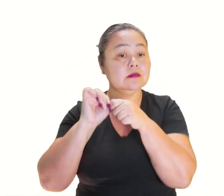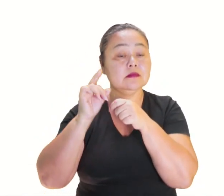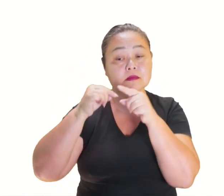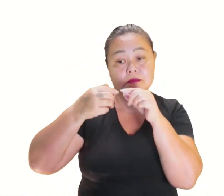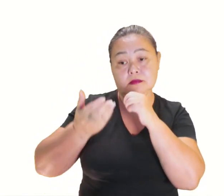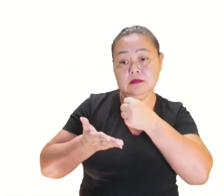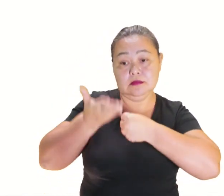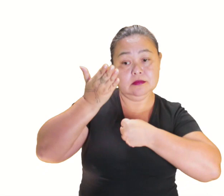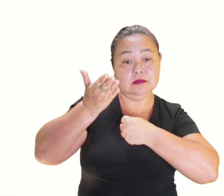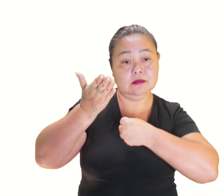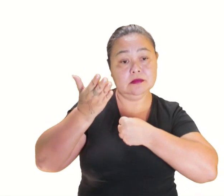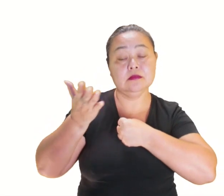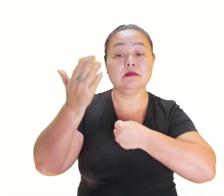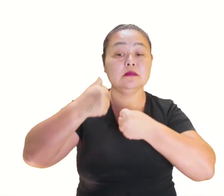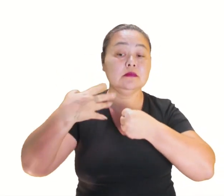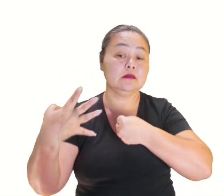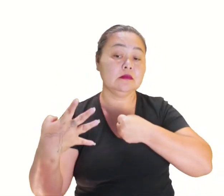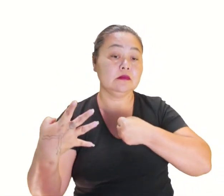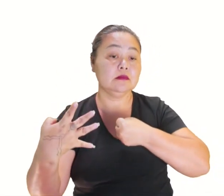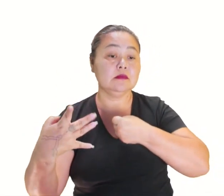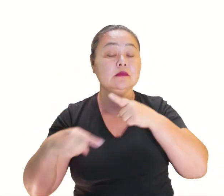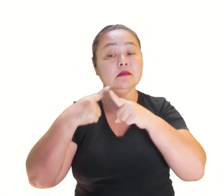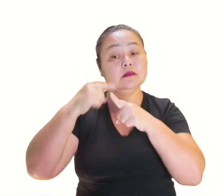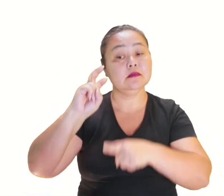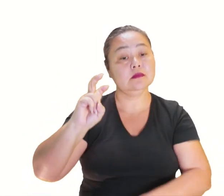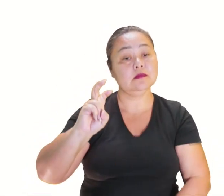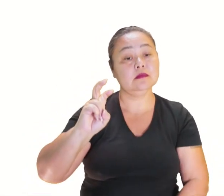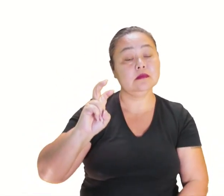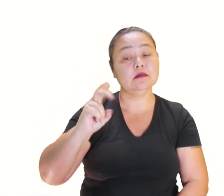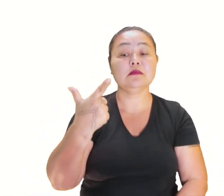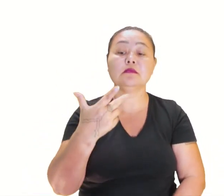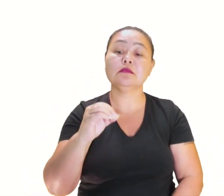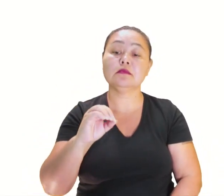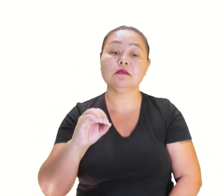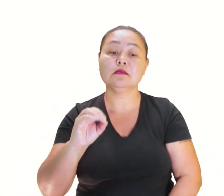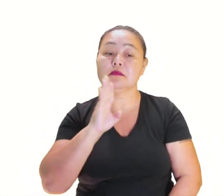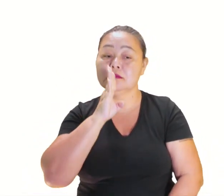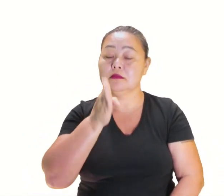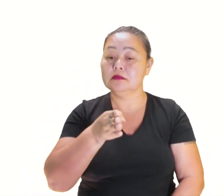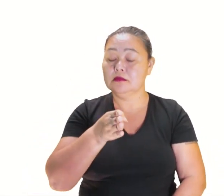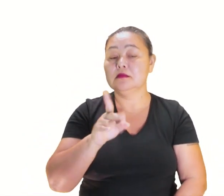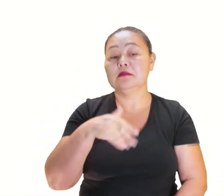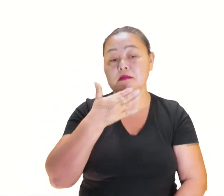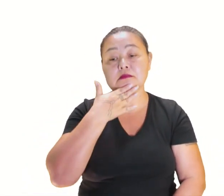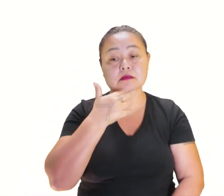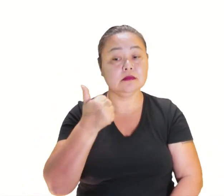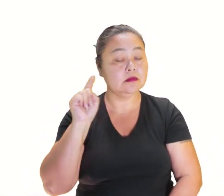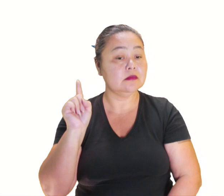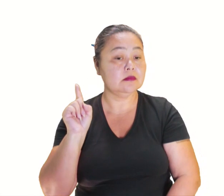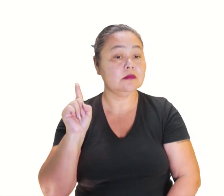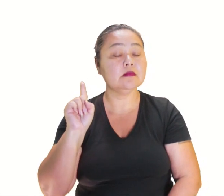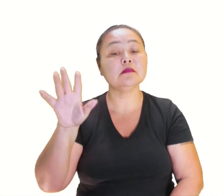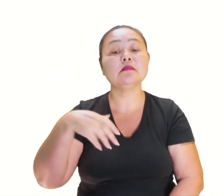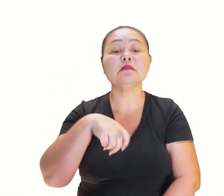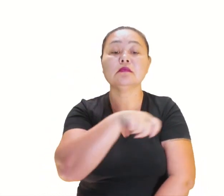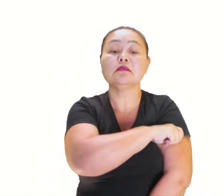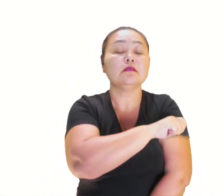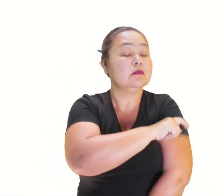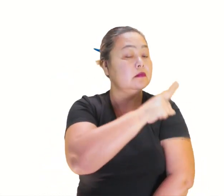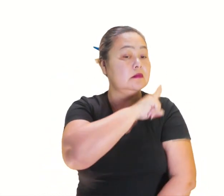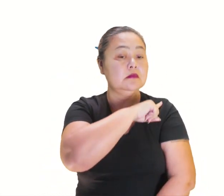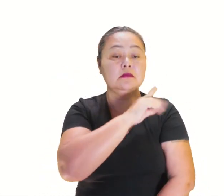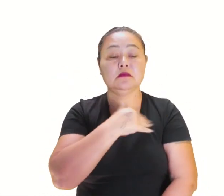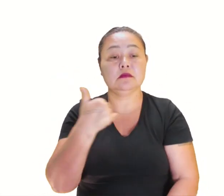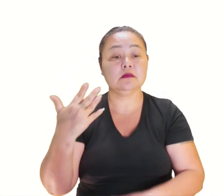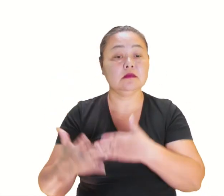a Potência. potência. 2 ao quadrado? 4. 4 vezes 5? Vai dar 20. Vamos fazer direto já? Fica Vamos, melhor, vai, né? então Ó, fica aluno do aquecendo primeiro já. ano, né? Ó,